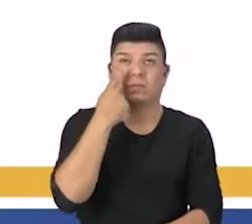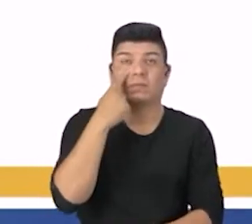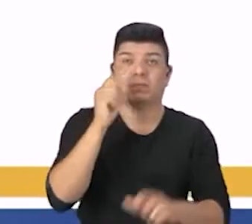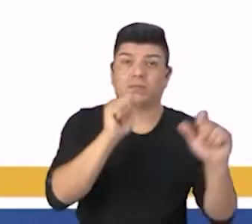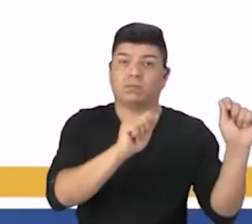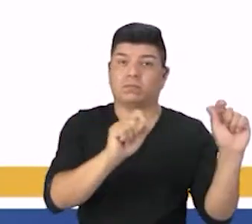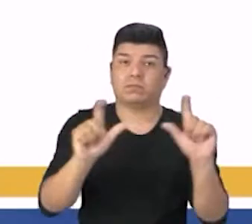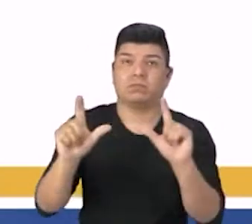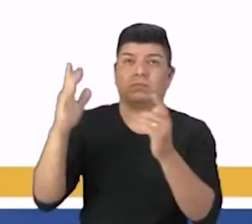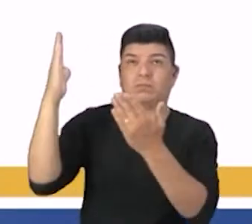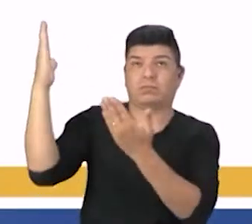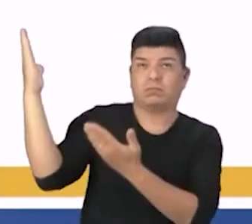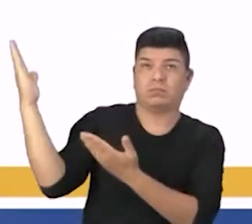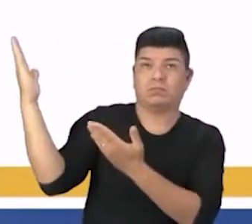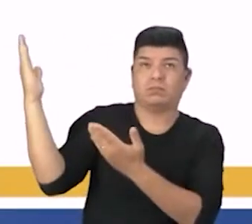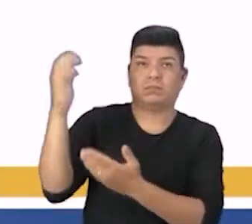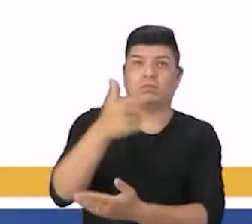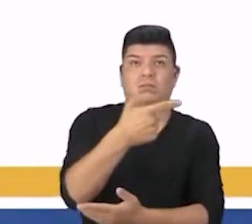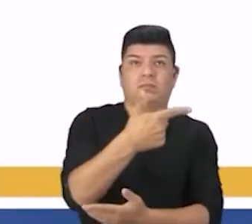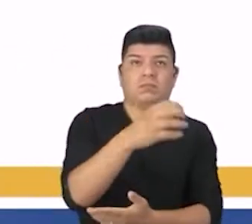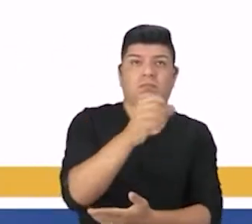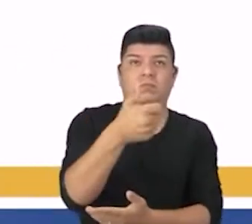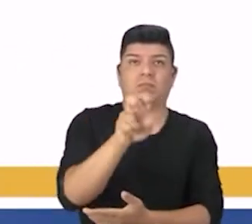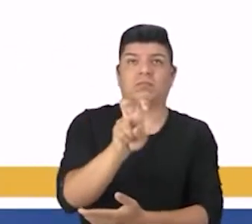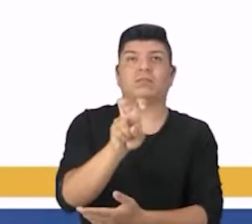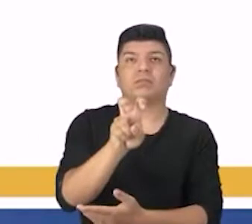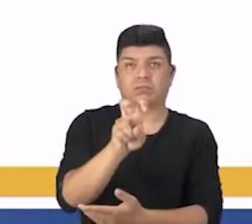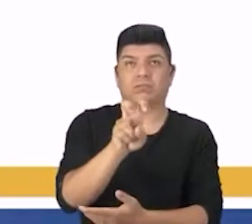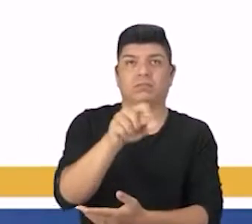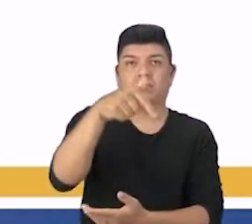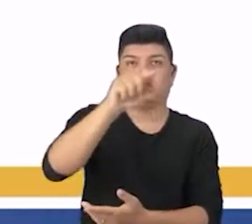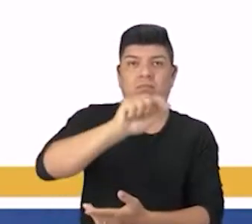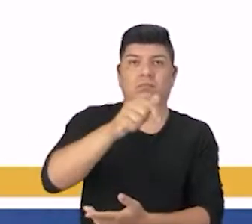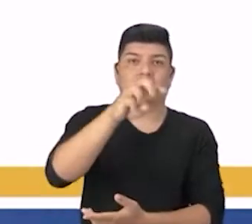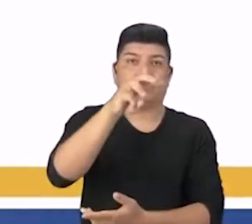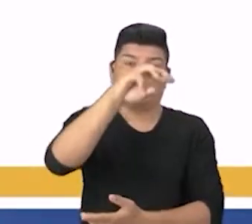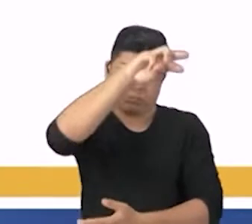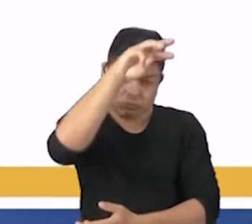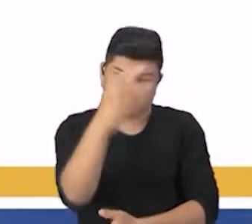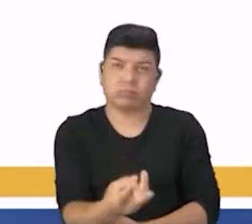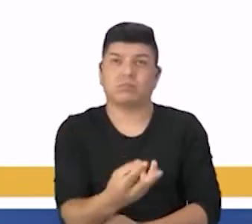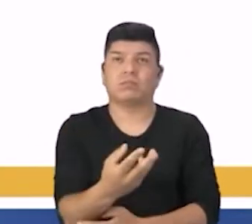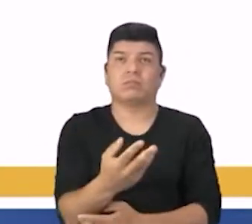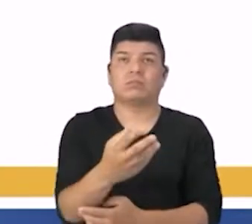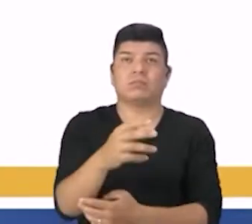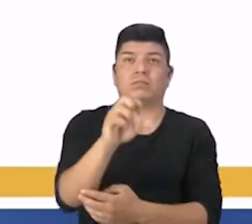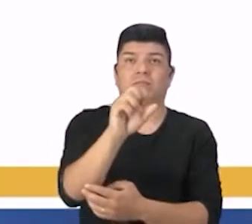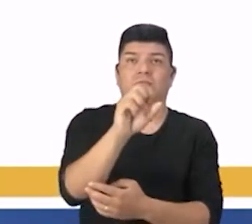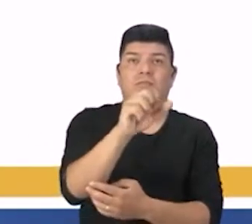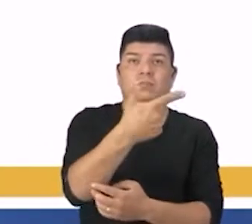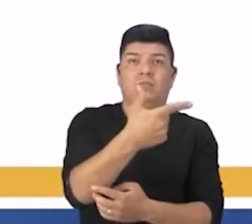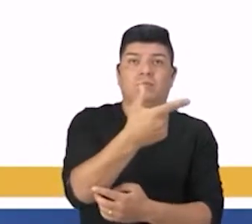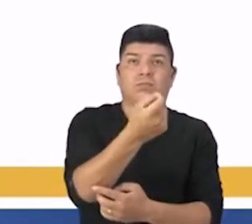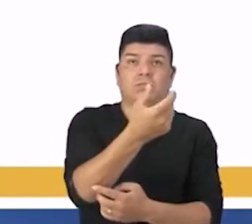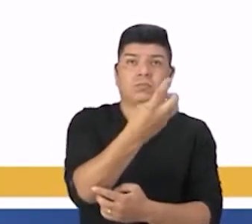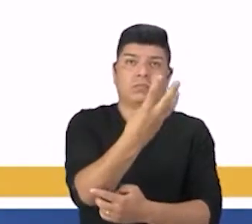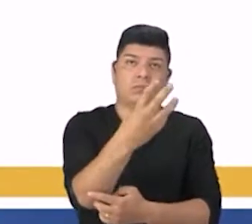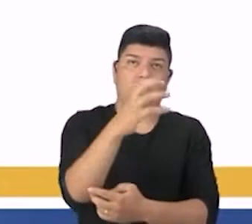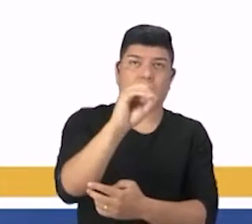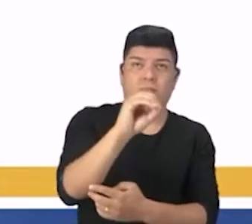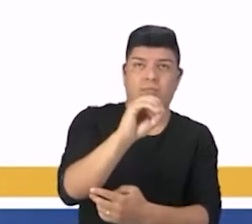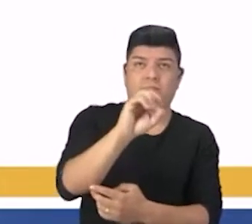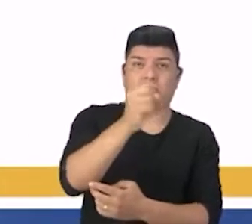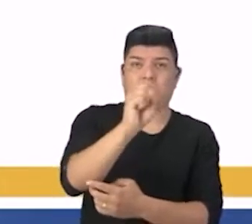em 2015 éramos 7,3 milhões em em 2030 a previsão que seja